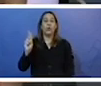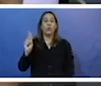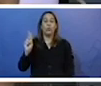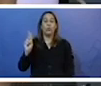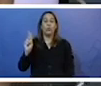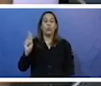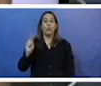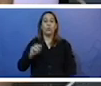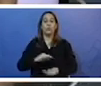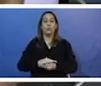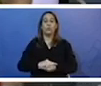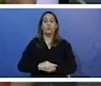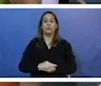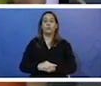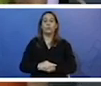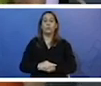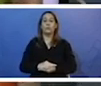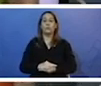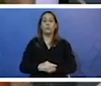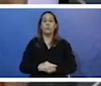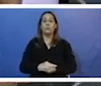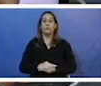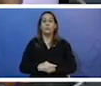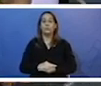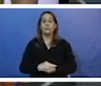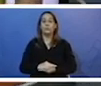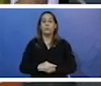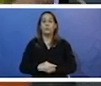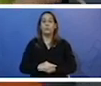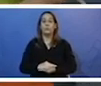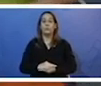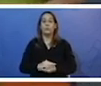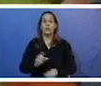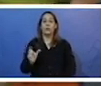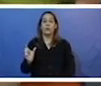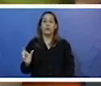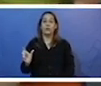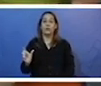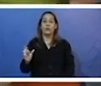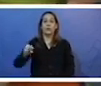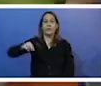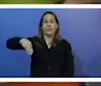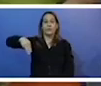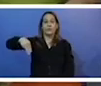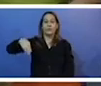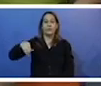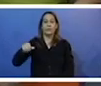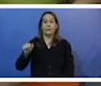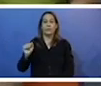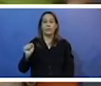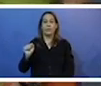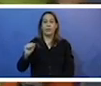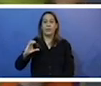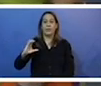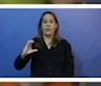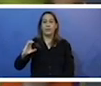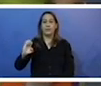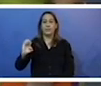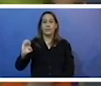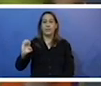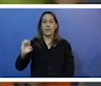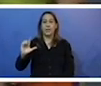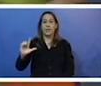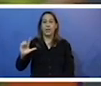escrevemos, é conto. Termina com O. E Marcelo